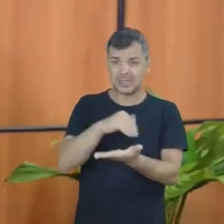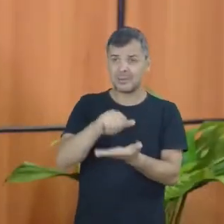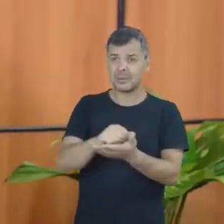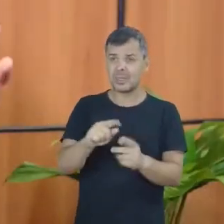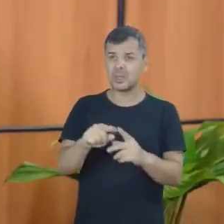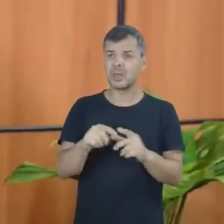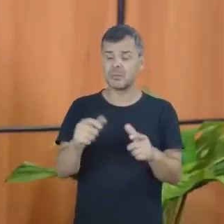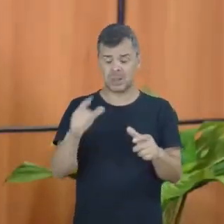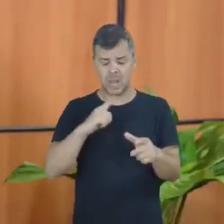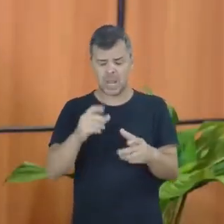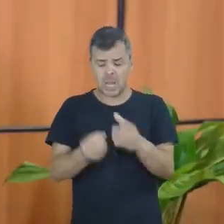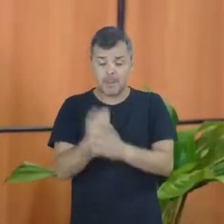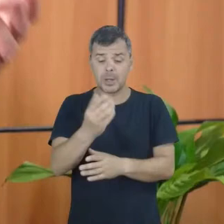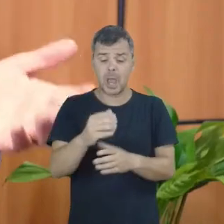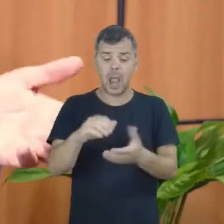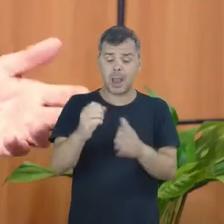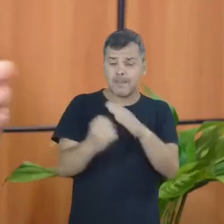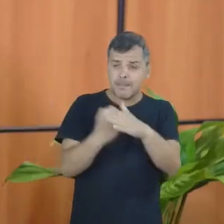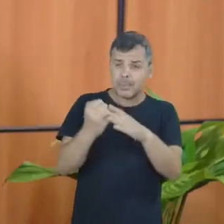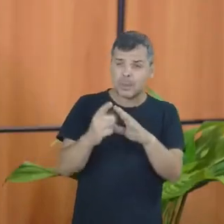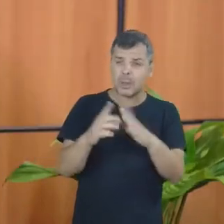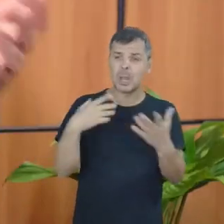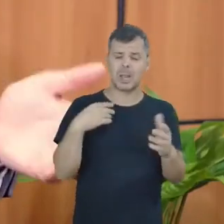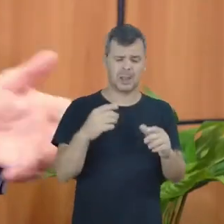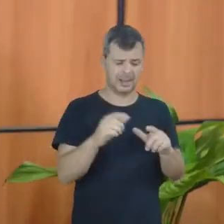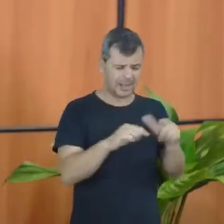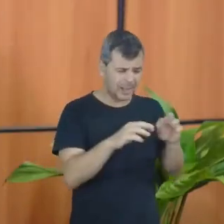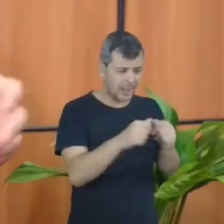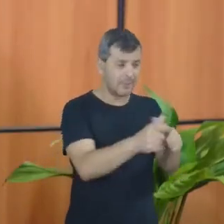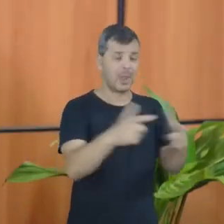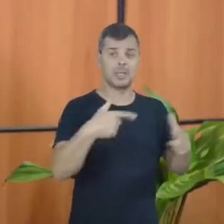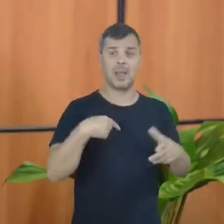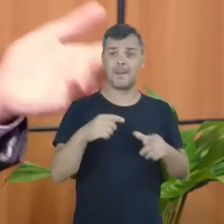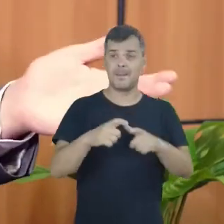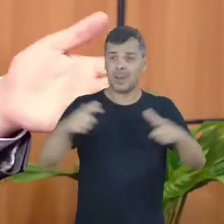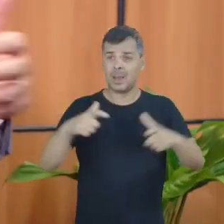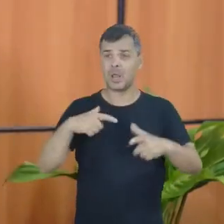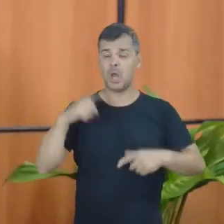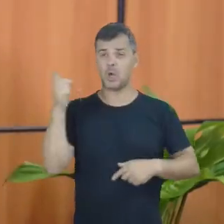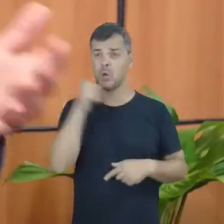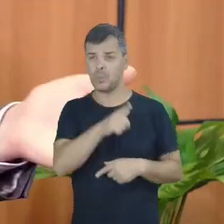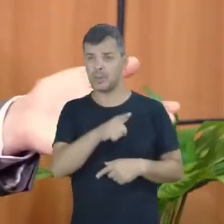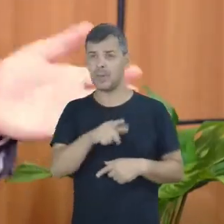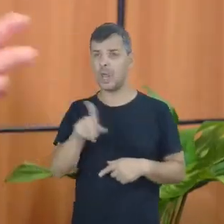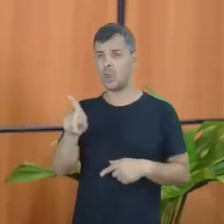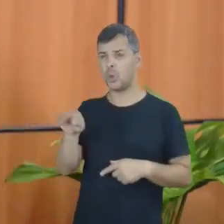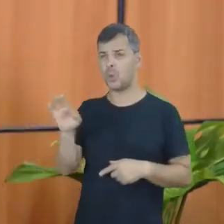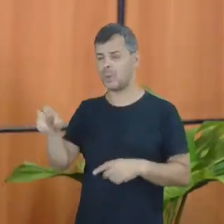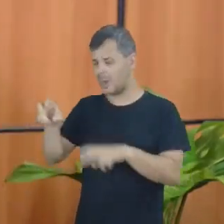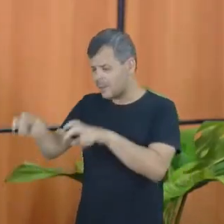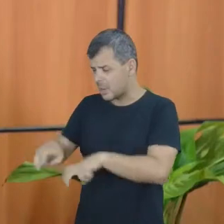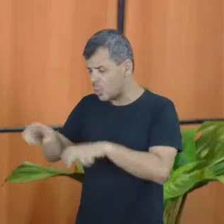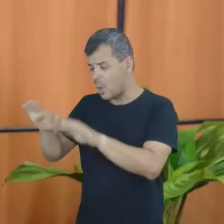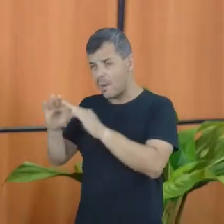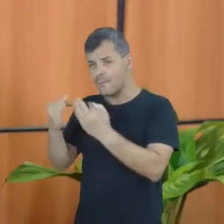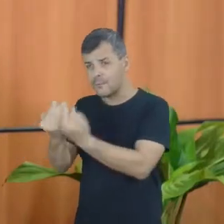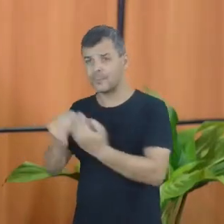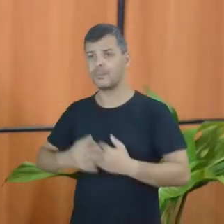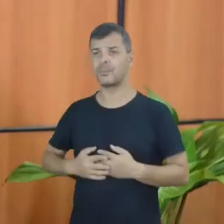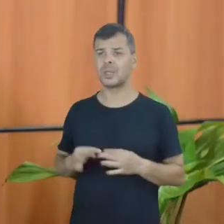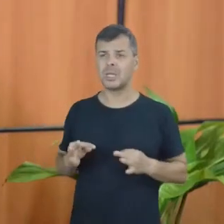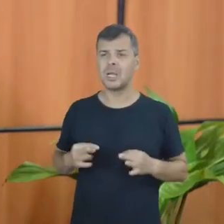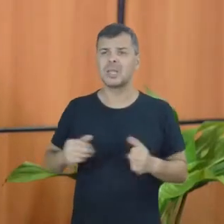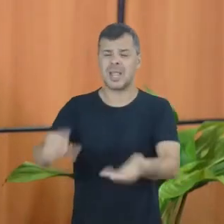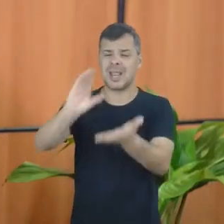seu pequeno negócio, menor que seja, da microempresa, da grande, da média, do grande agro, da agricultura familiar, ou seja,